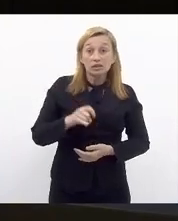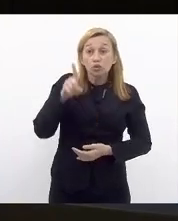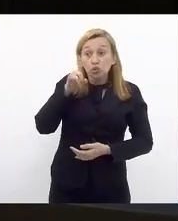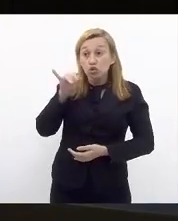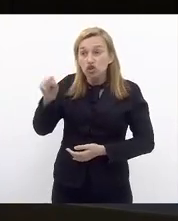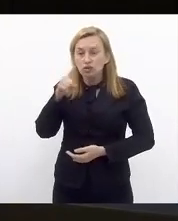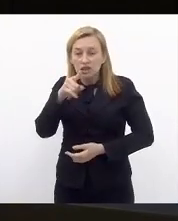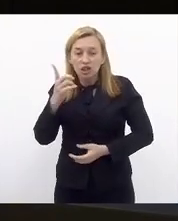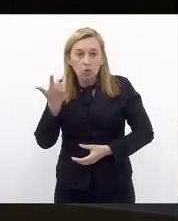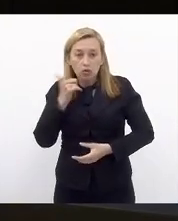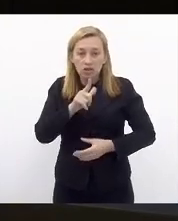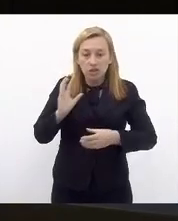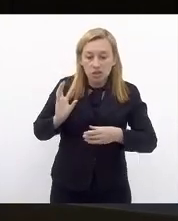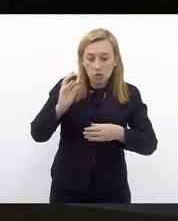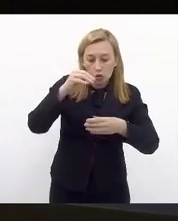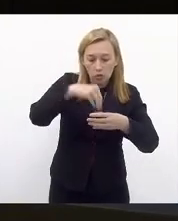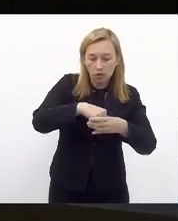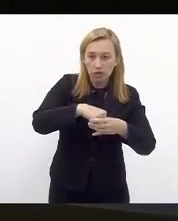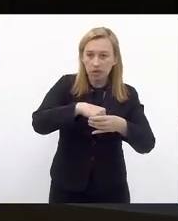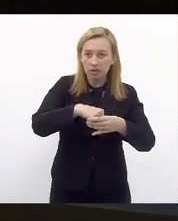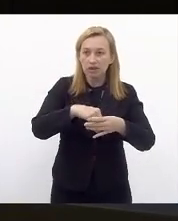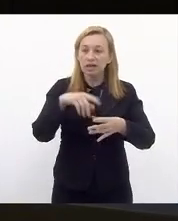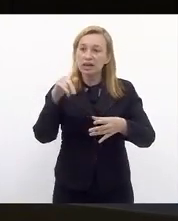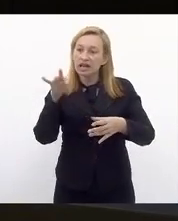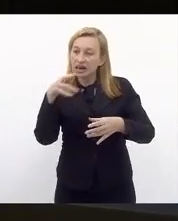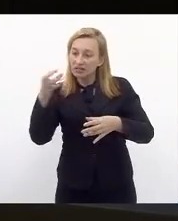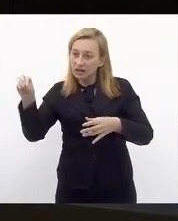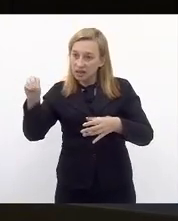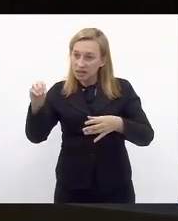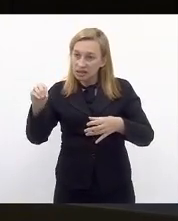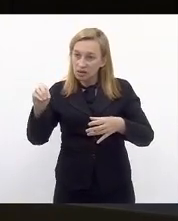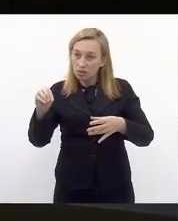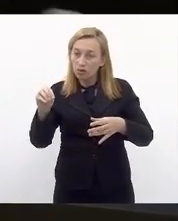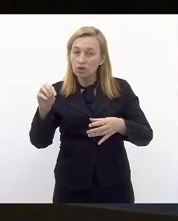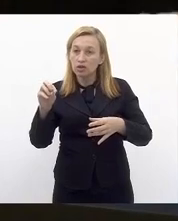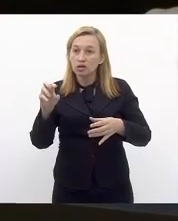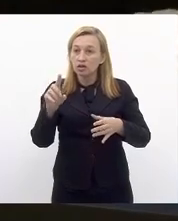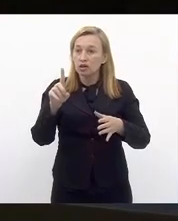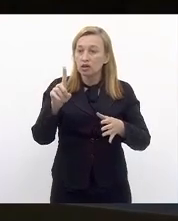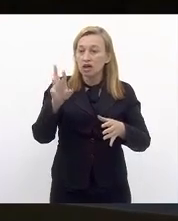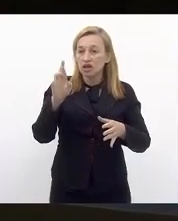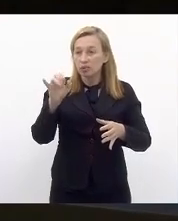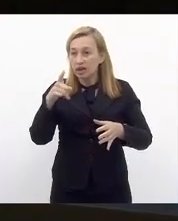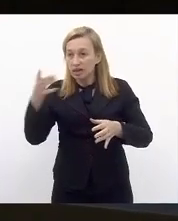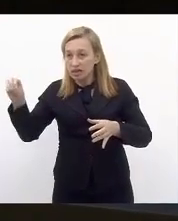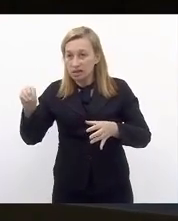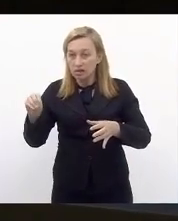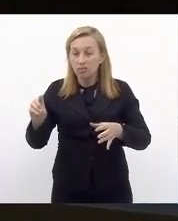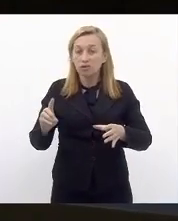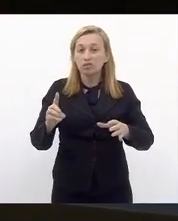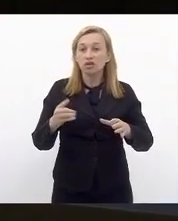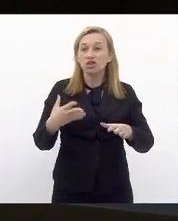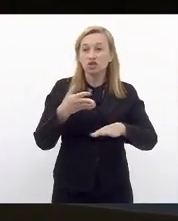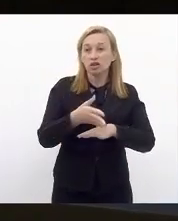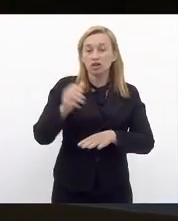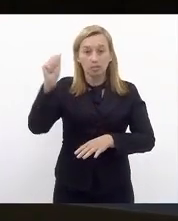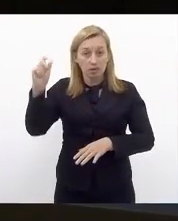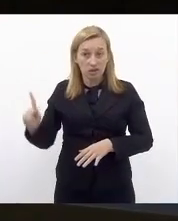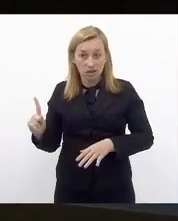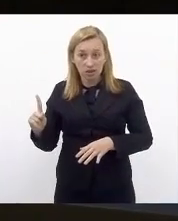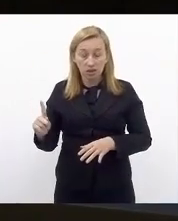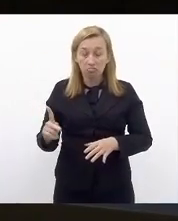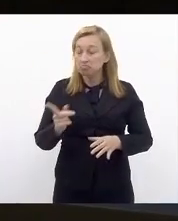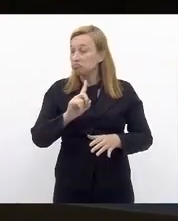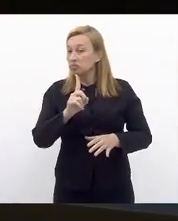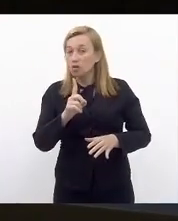conseguir incorporar essa gratificação como remuneração Ela vai para efeito de aposentadoria Enquanto